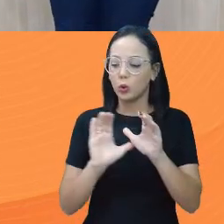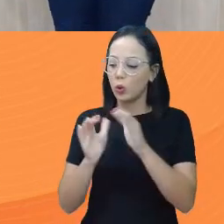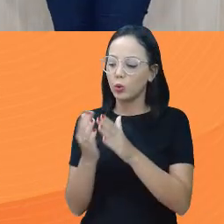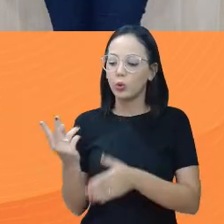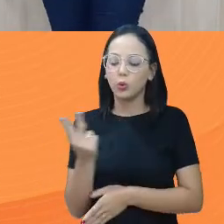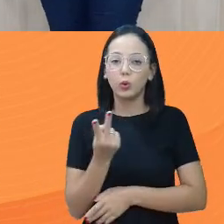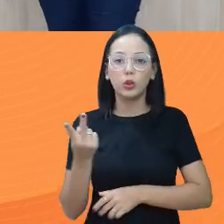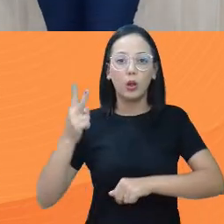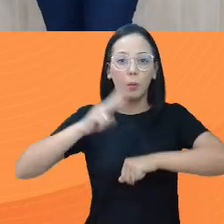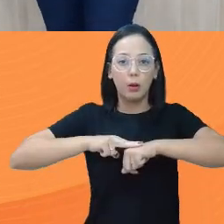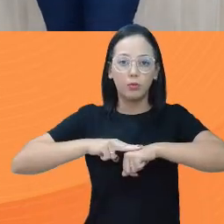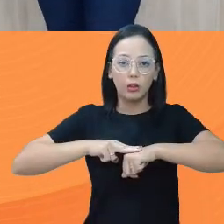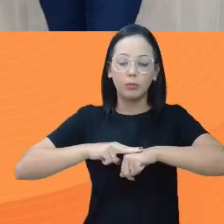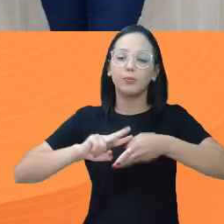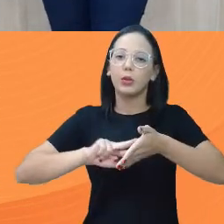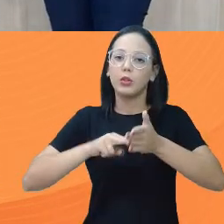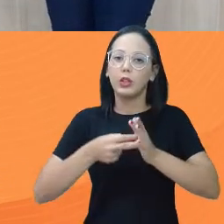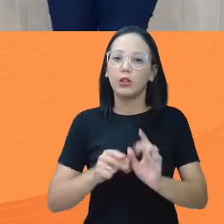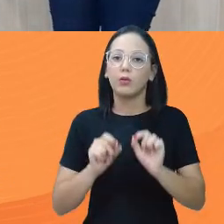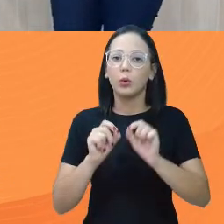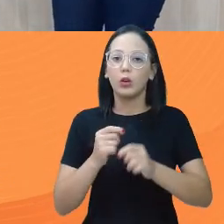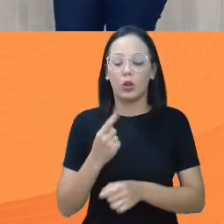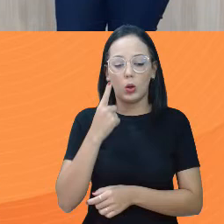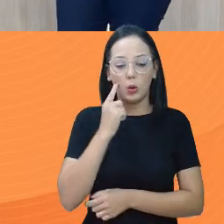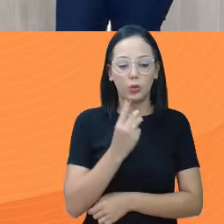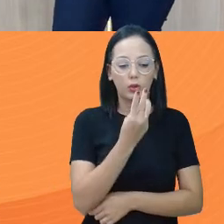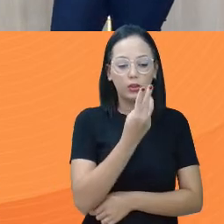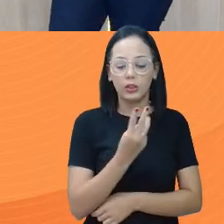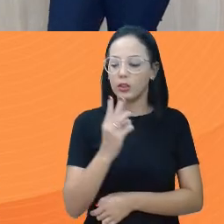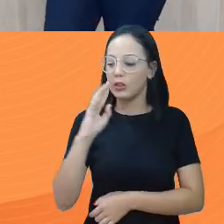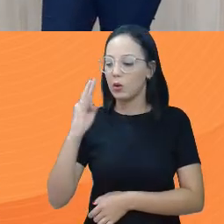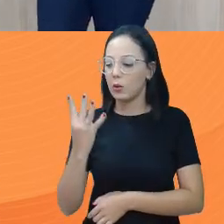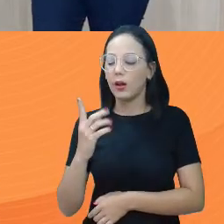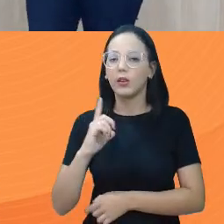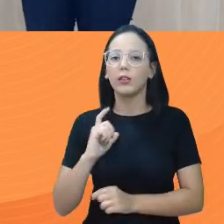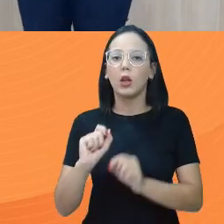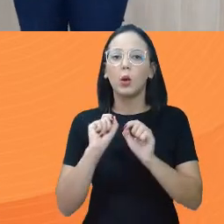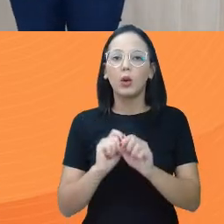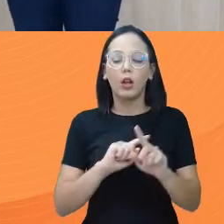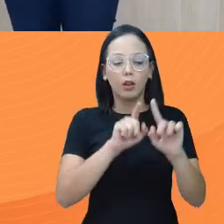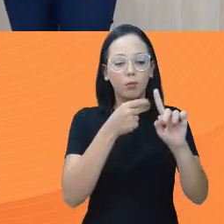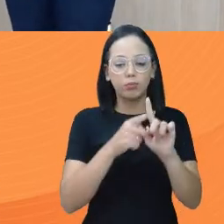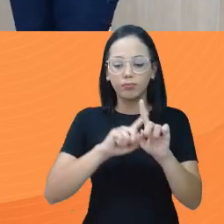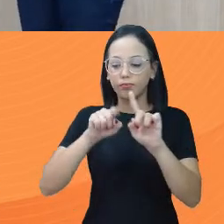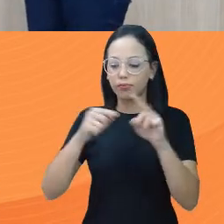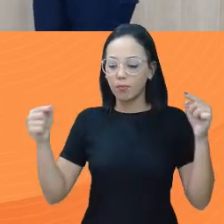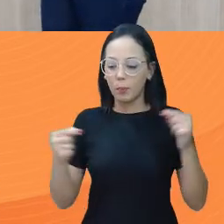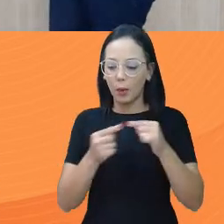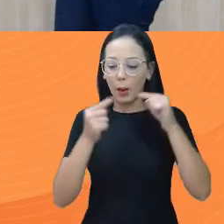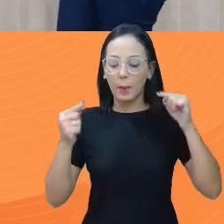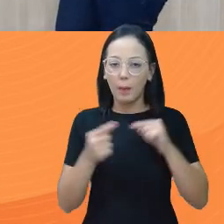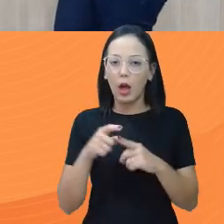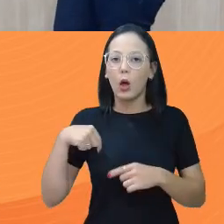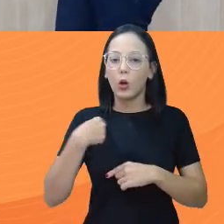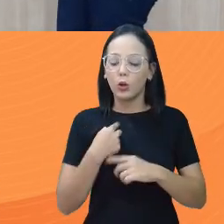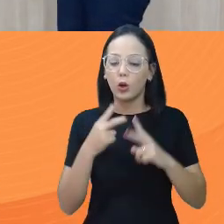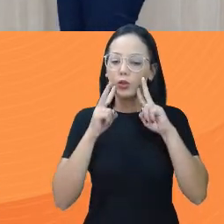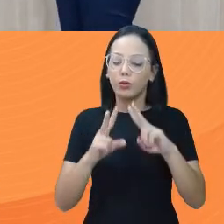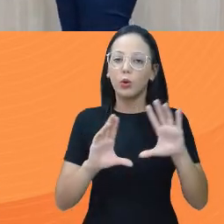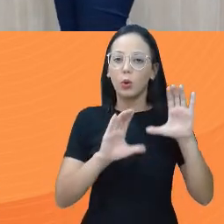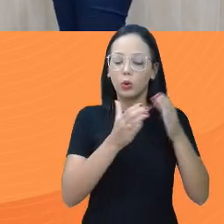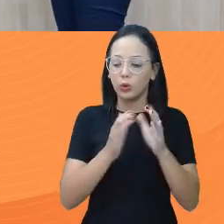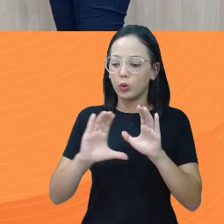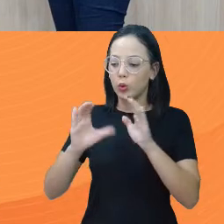mesmo tempo. Então, isso significa que 3 e 4 têm múltiplos em comum. Como a gente viu que o conjunto dos múltiplos